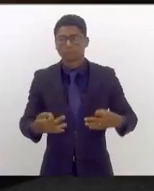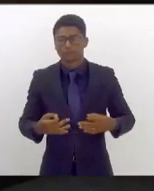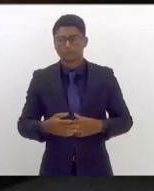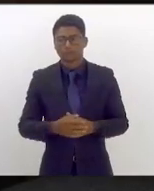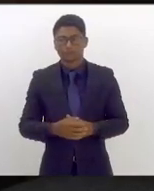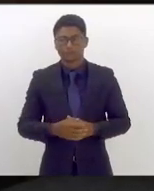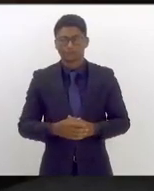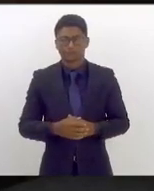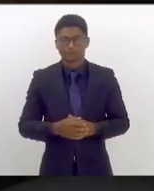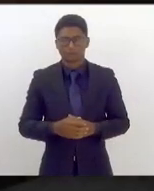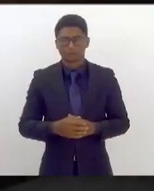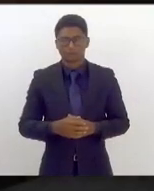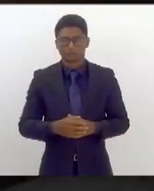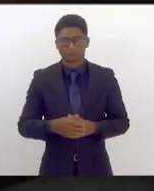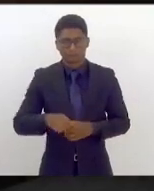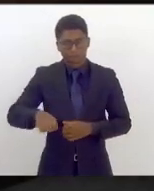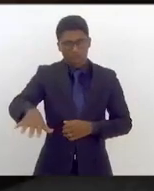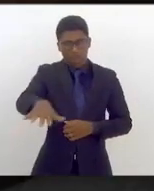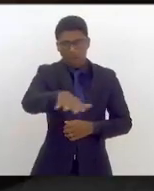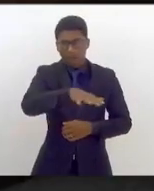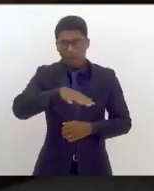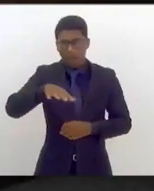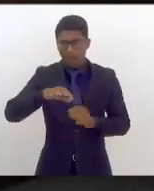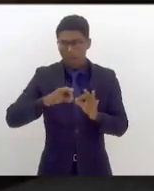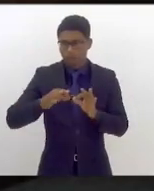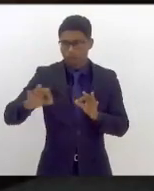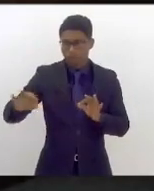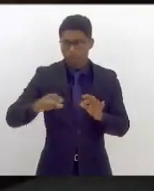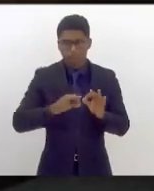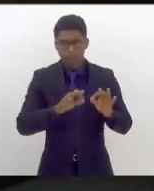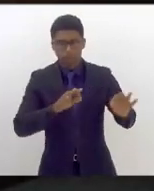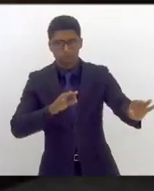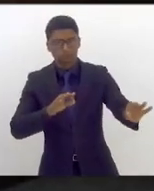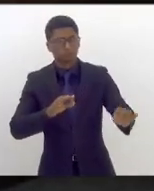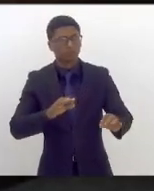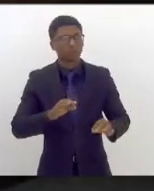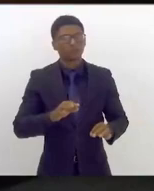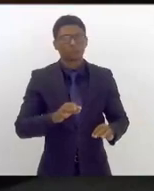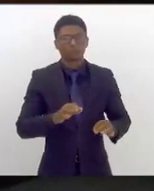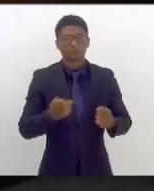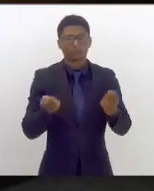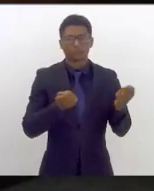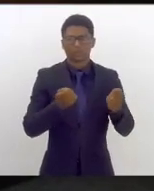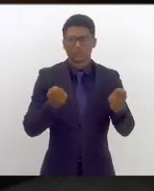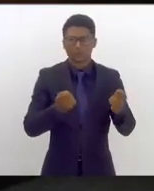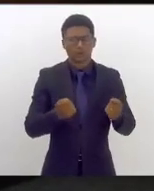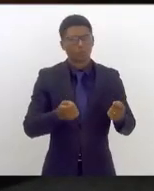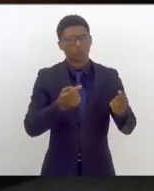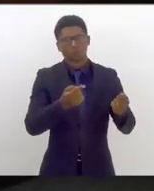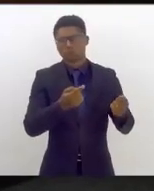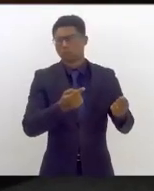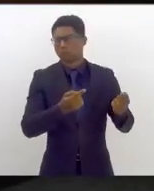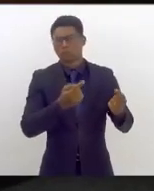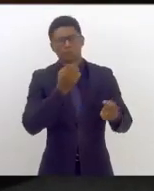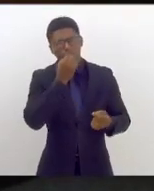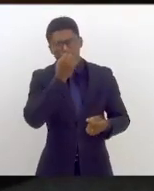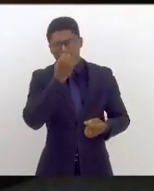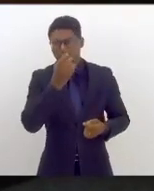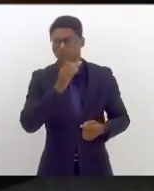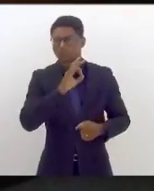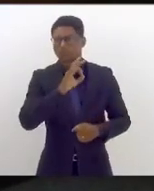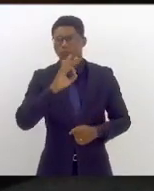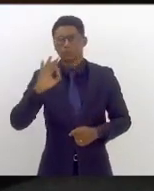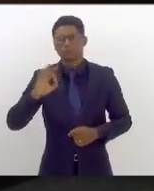extensão diárias a gestão desse Refúgio é um sucesso ela é seu presidente